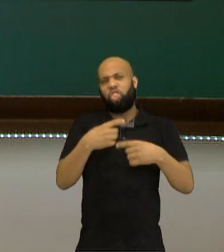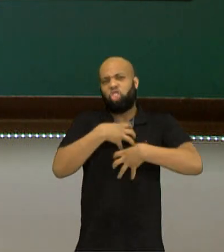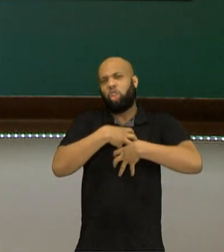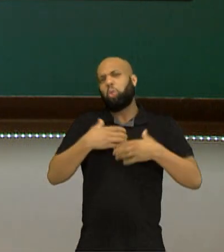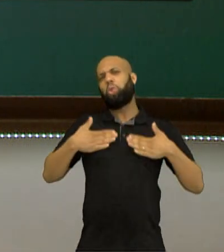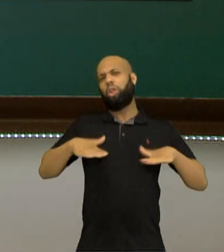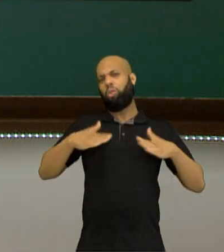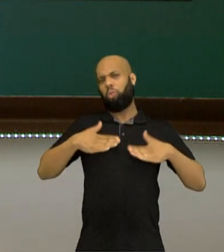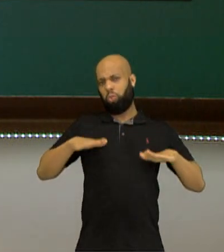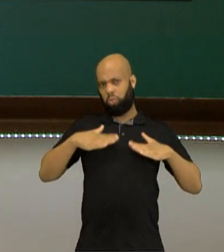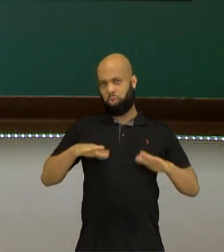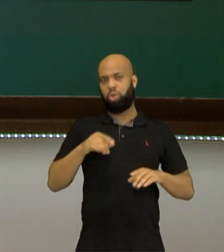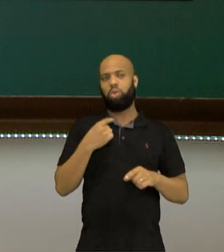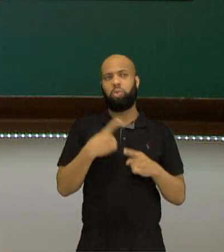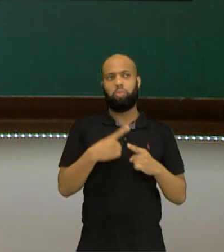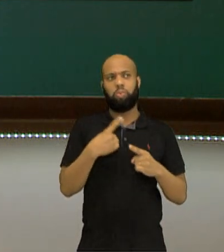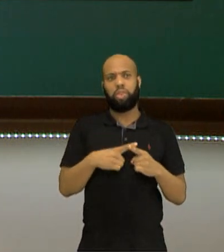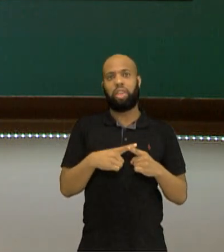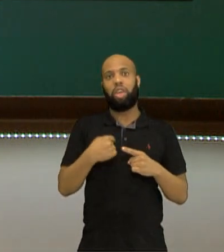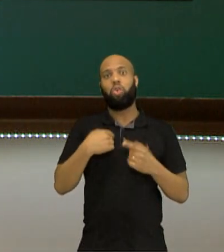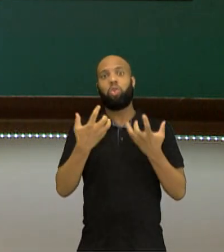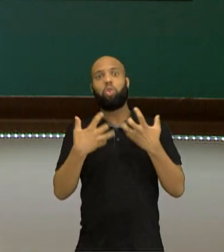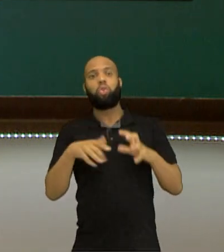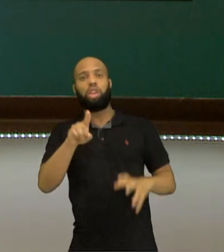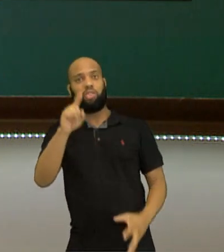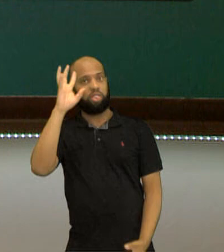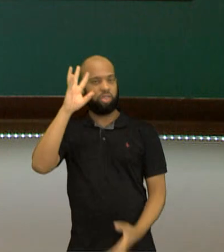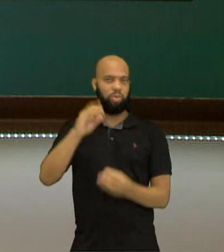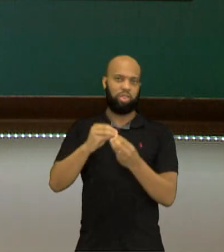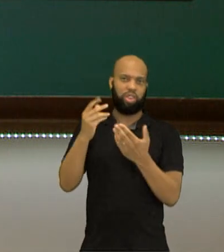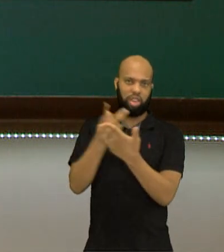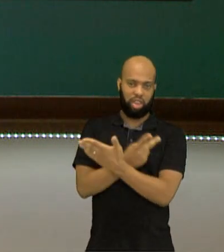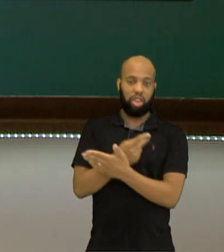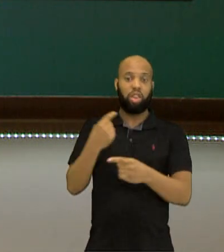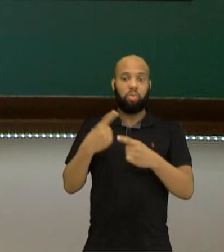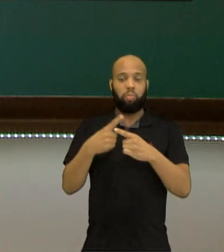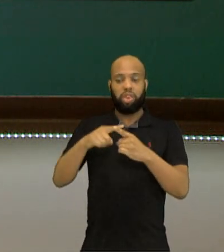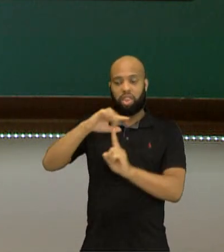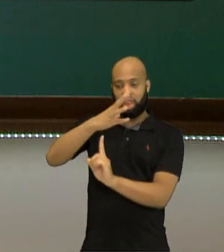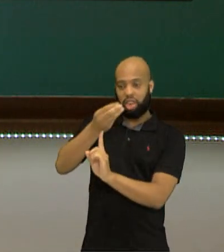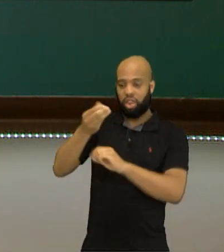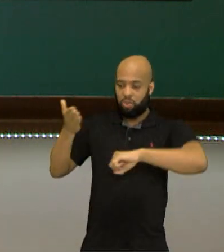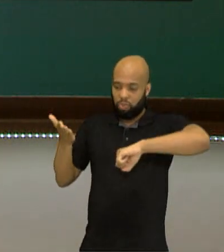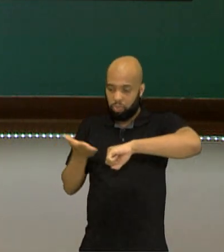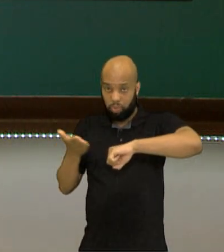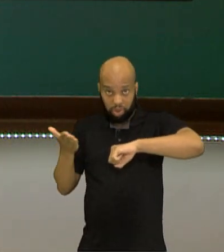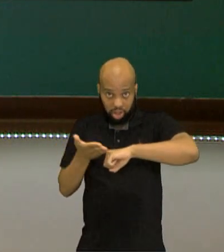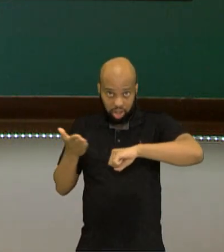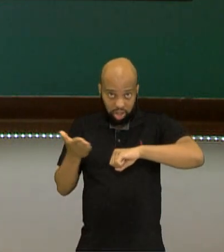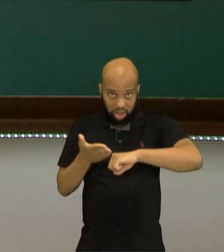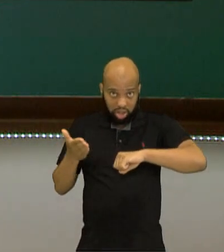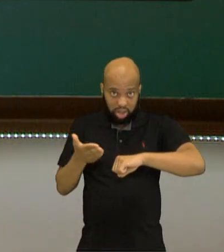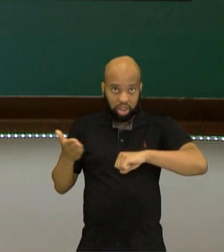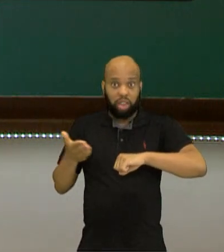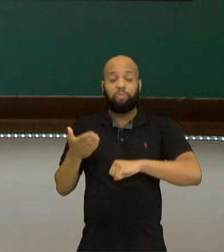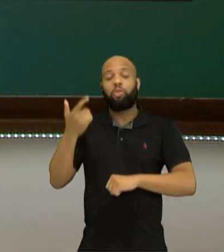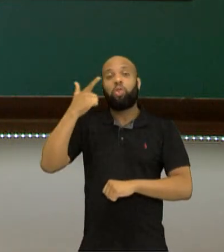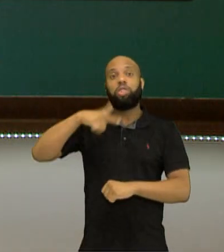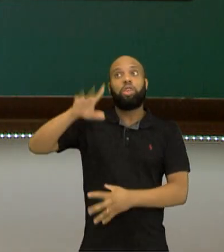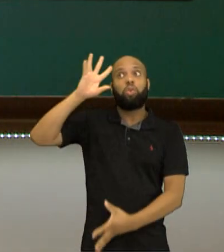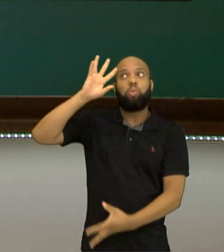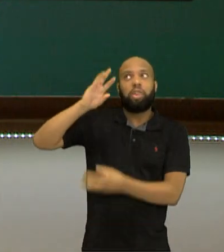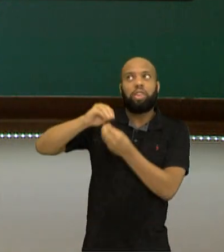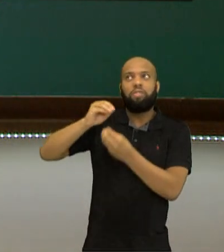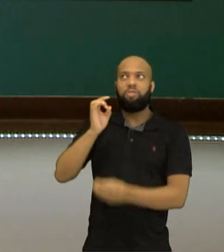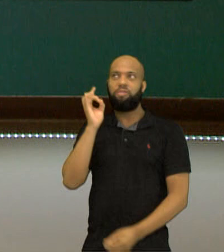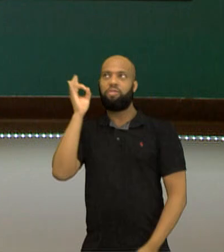tranquilamente, para que eu não seja mal interpretado. Arte contemporânea é mais fácil de termos entendimento sobre